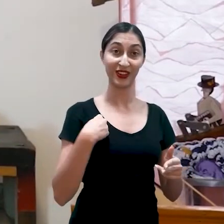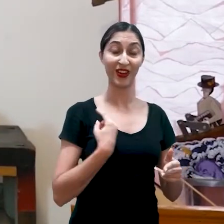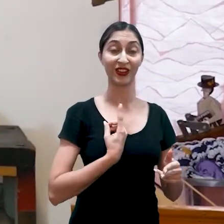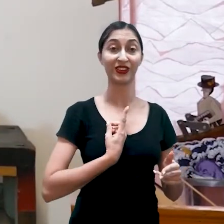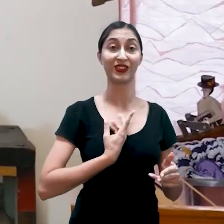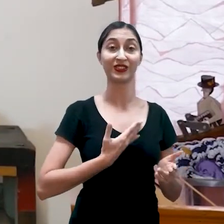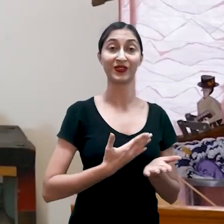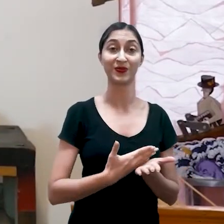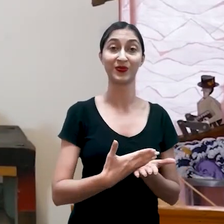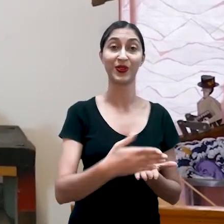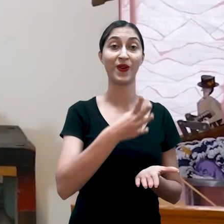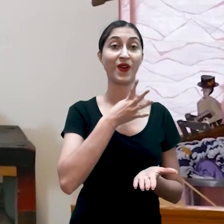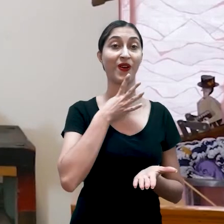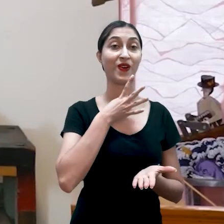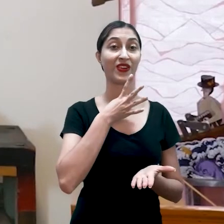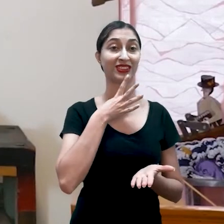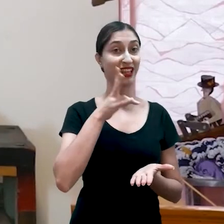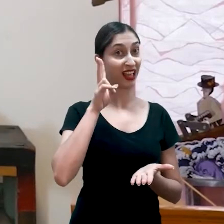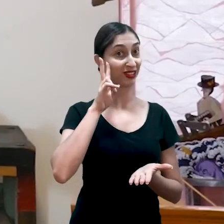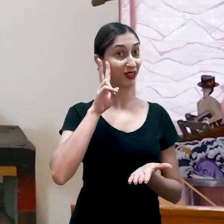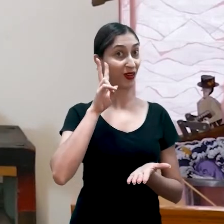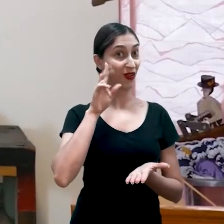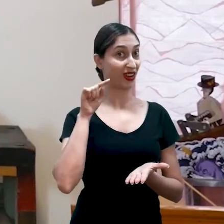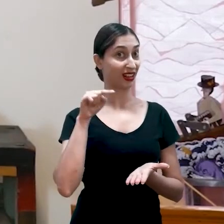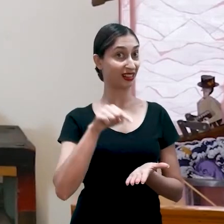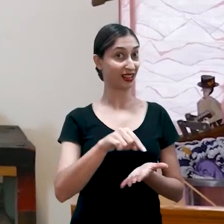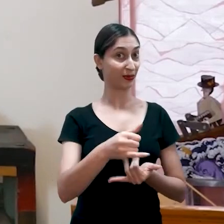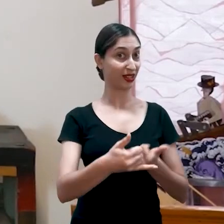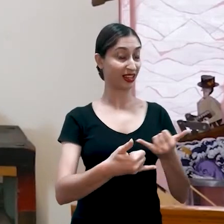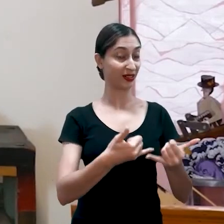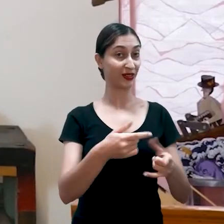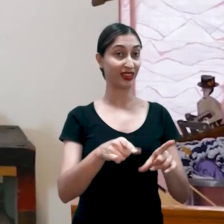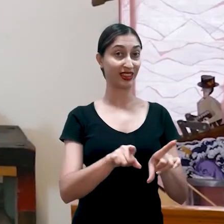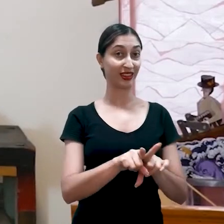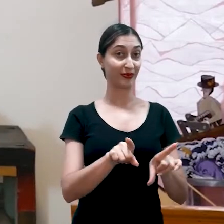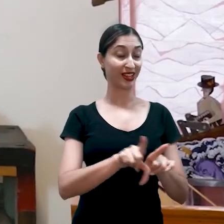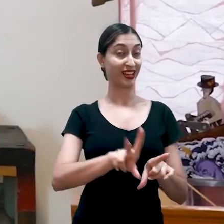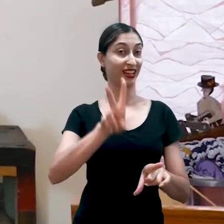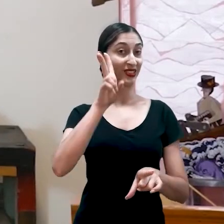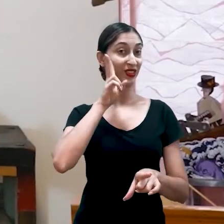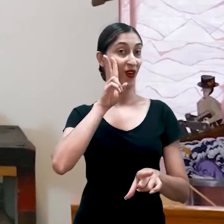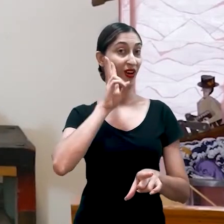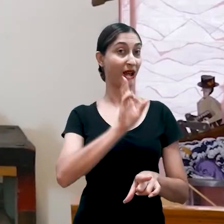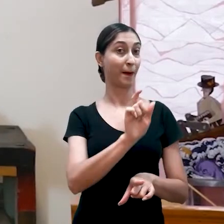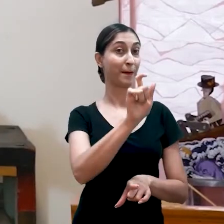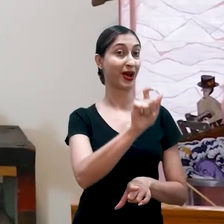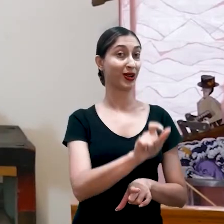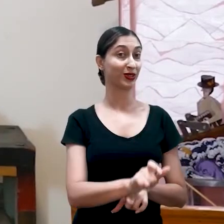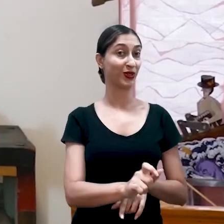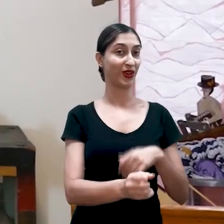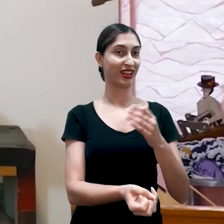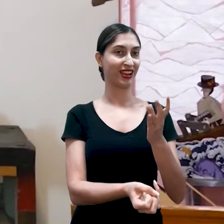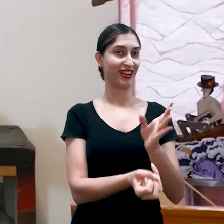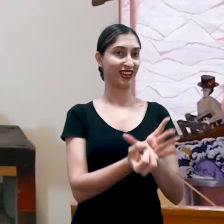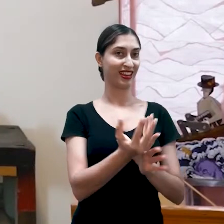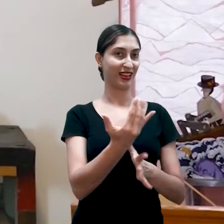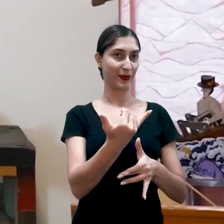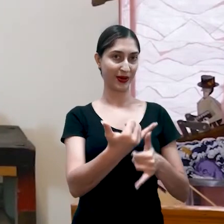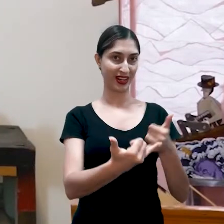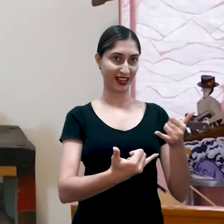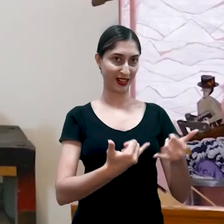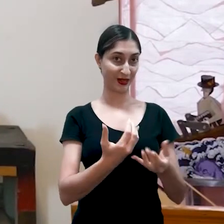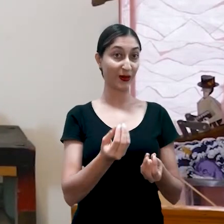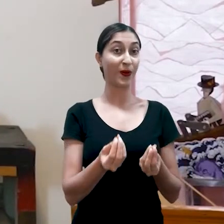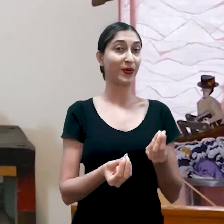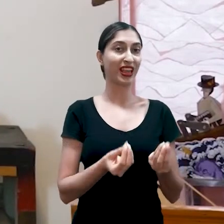gente conhece a história do brinquedo e a história da pessoa que fez